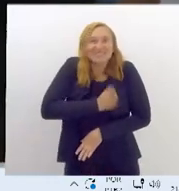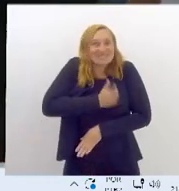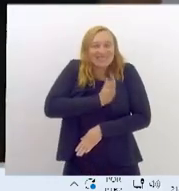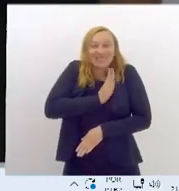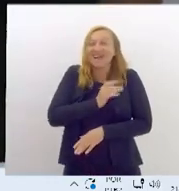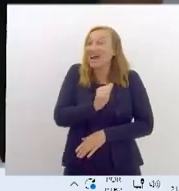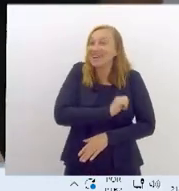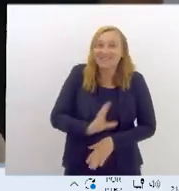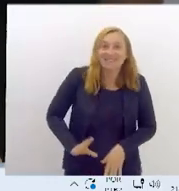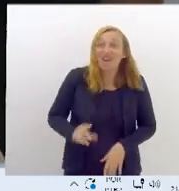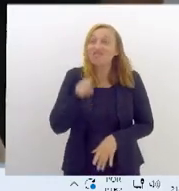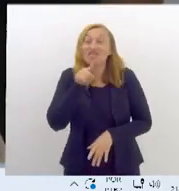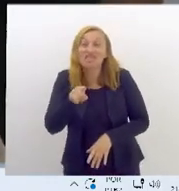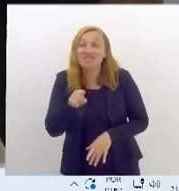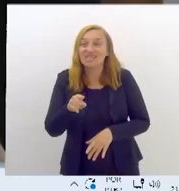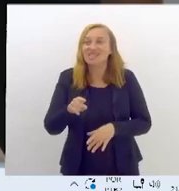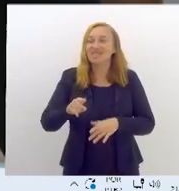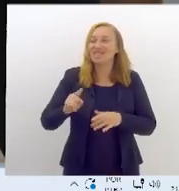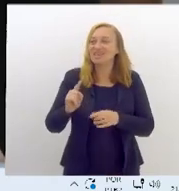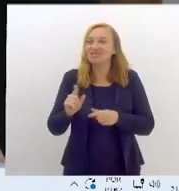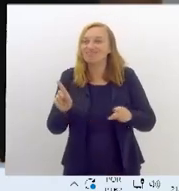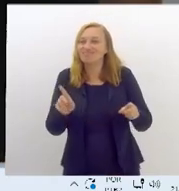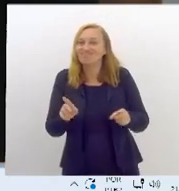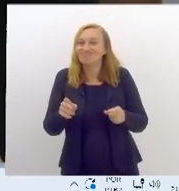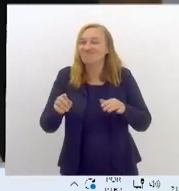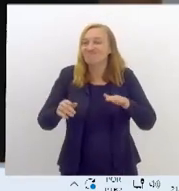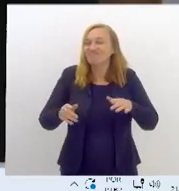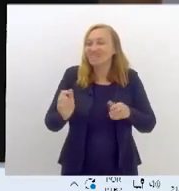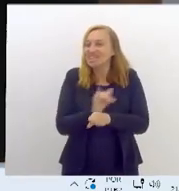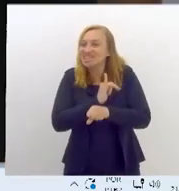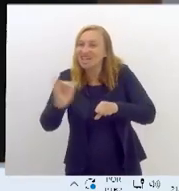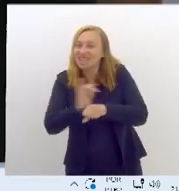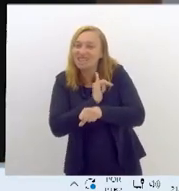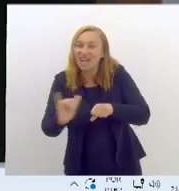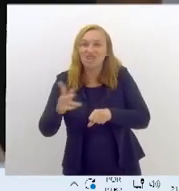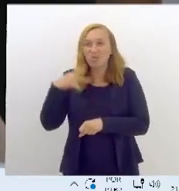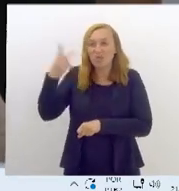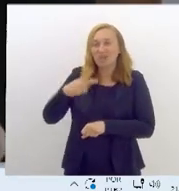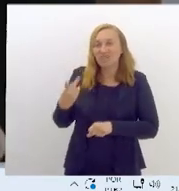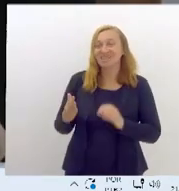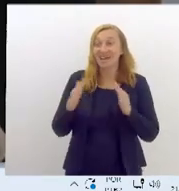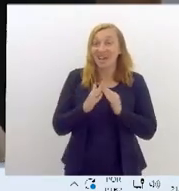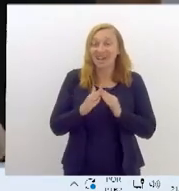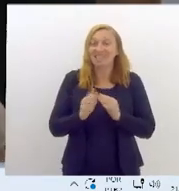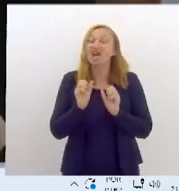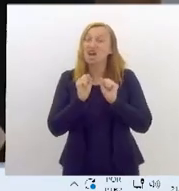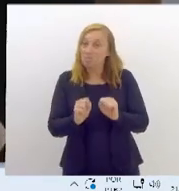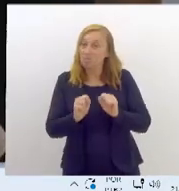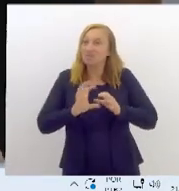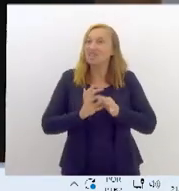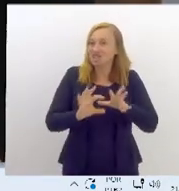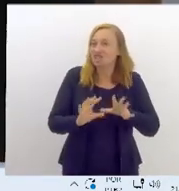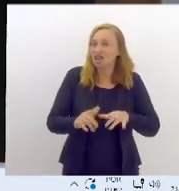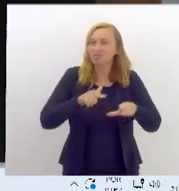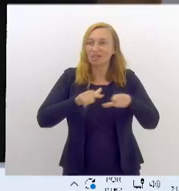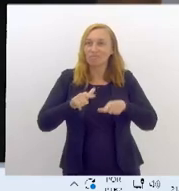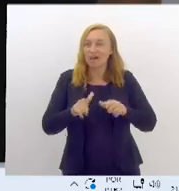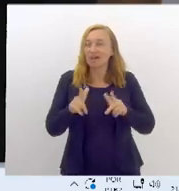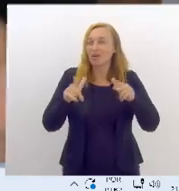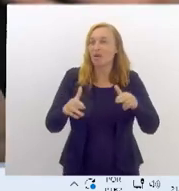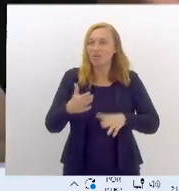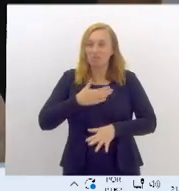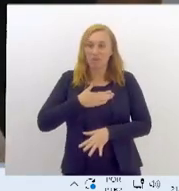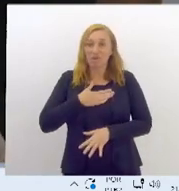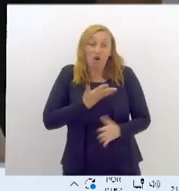André você foi um grande articulador político aqui nessa casa um grande político que pode deixar um mandato como meu jovem